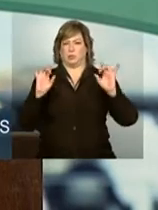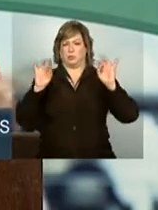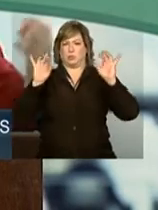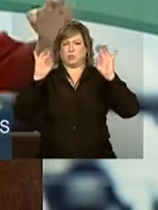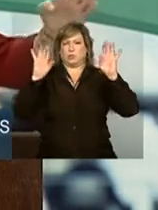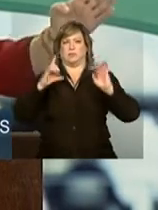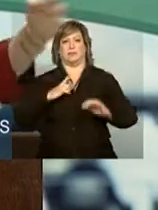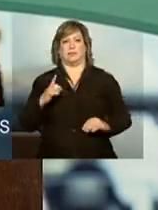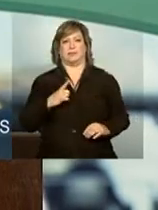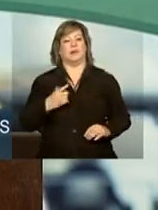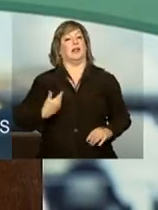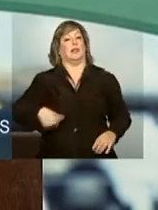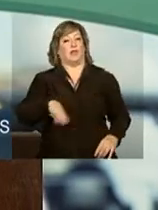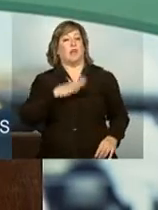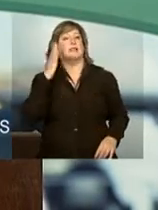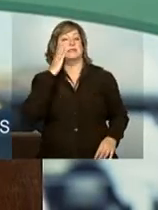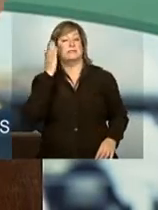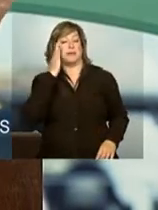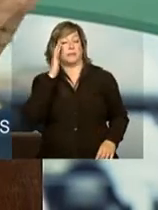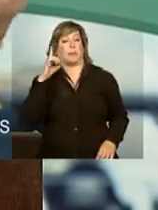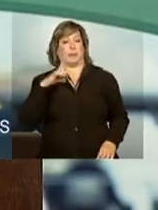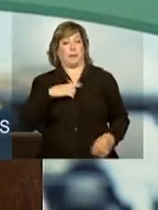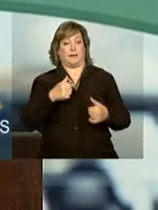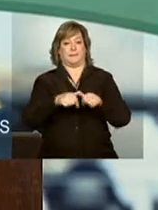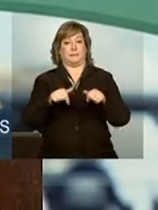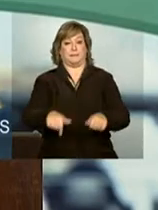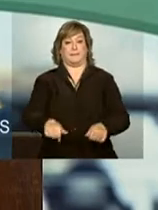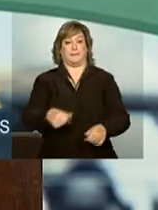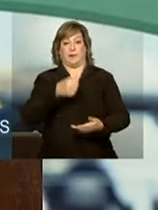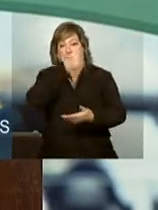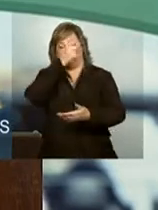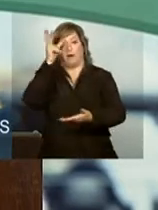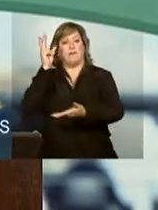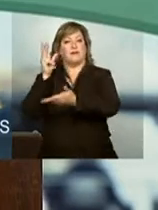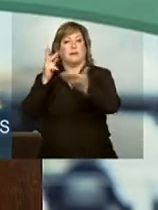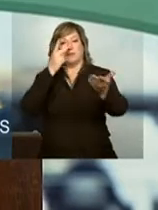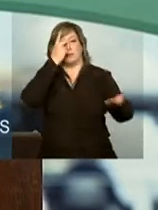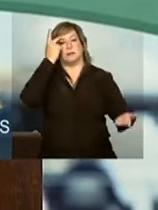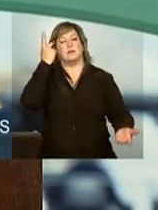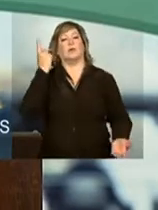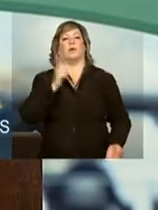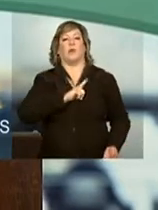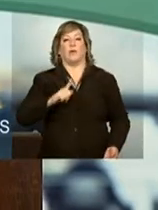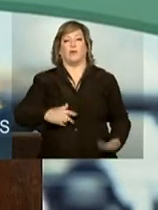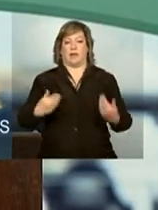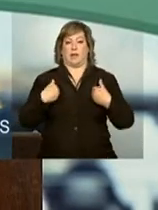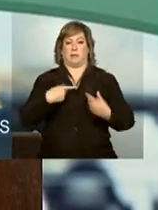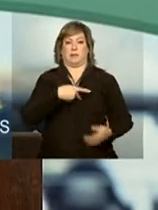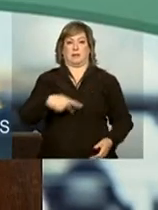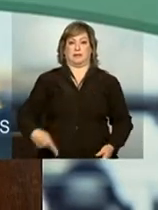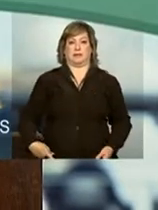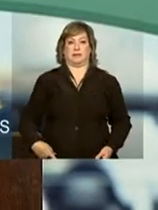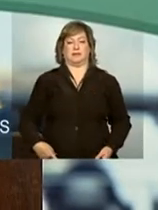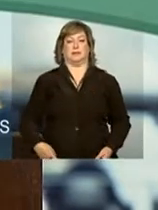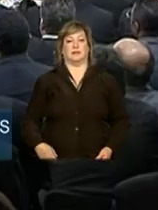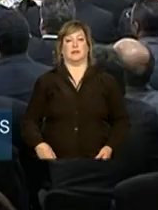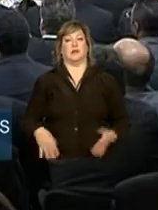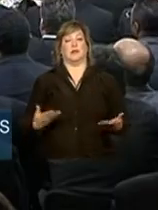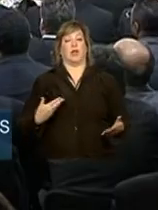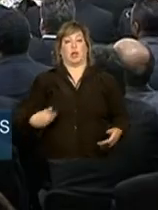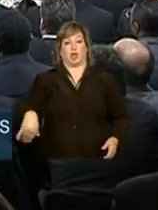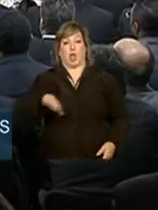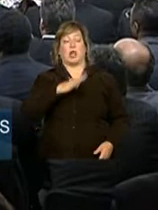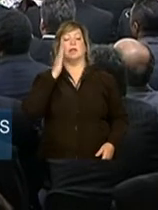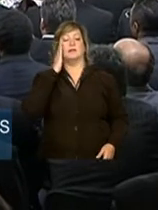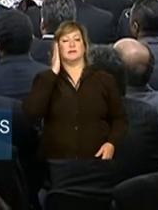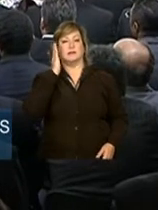qualidade. Nós todos sabemos aqui, estamos aqui governadores e prefeitos e a presidência da República. E nós sabemos que